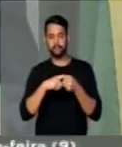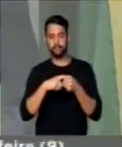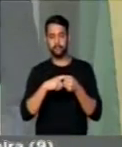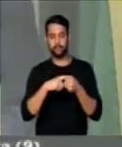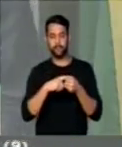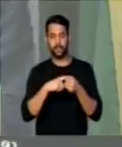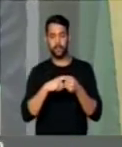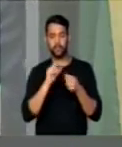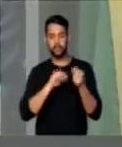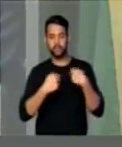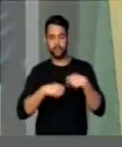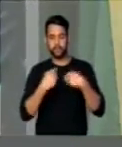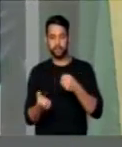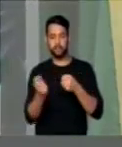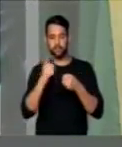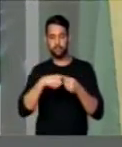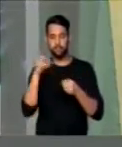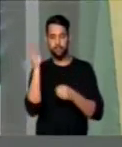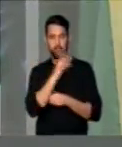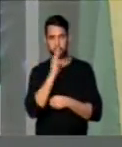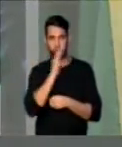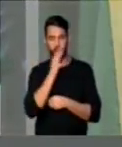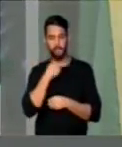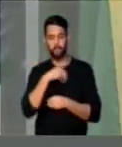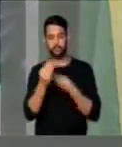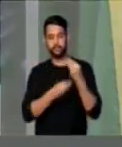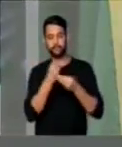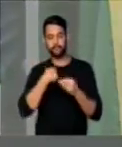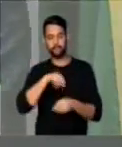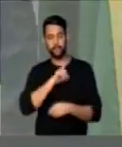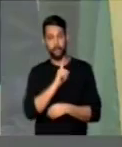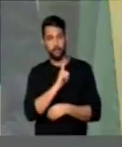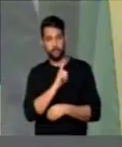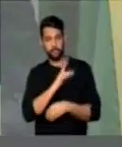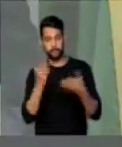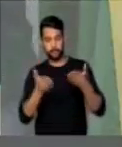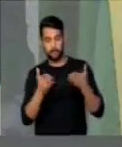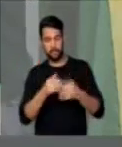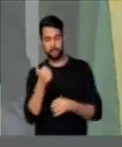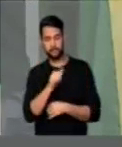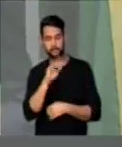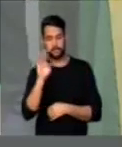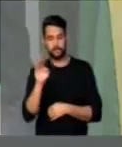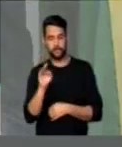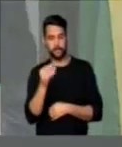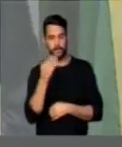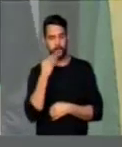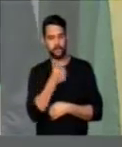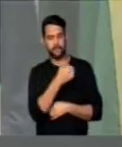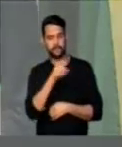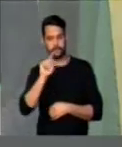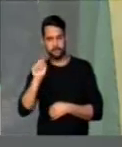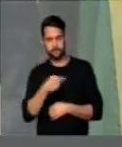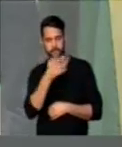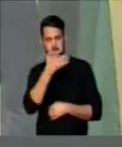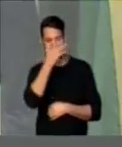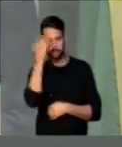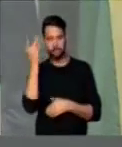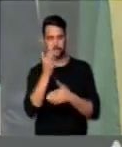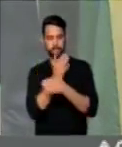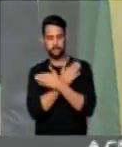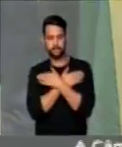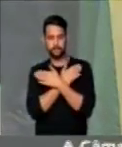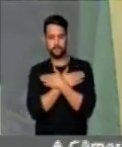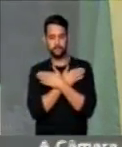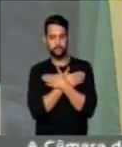aquilo que precisa ser retomado imediatamente, na medida em que nós temos hoje 11 milhões e 600 mil